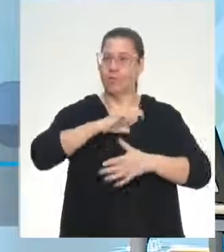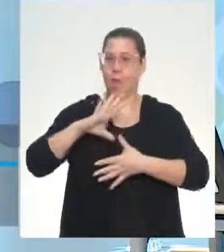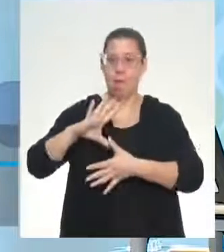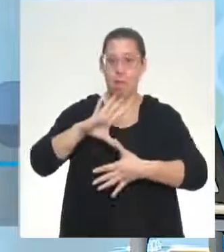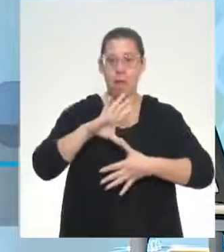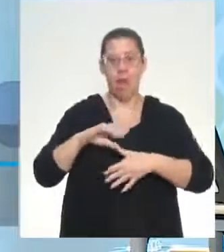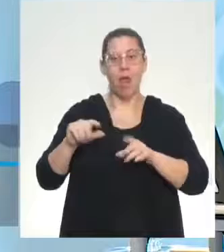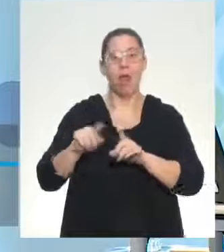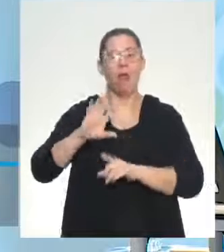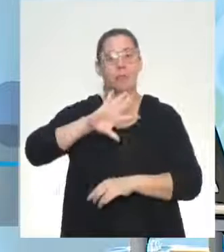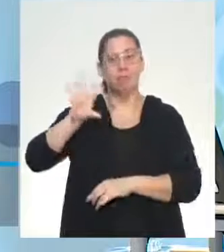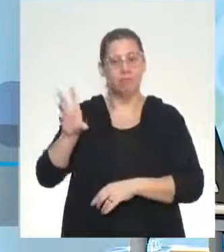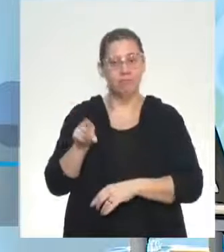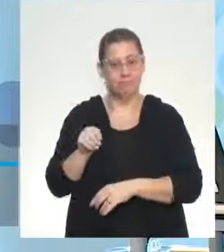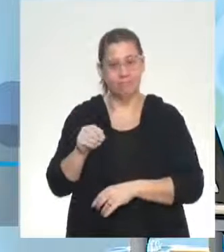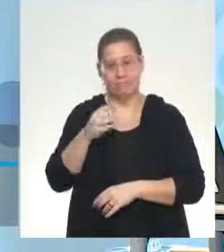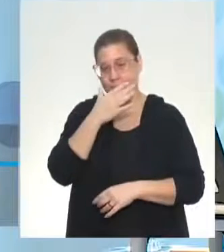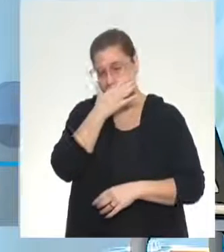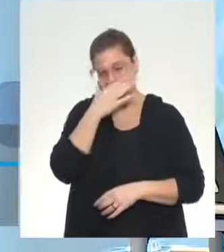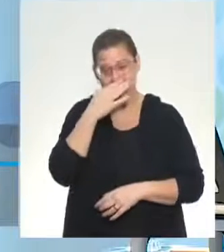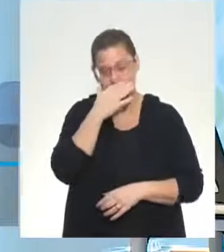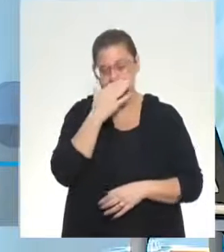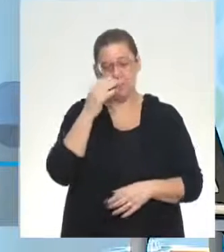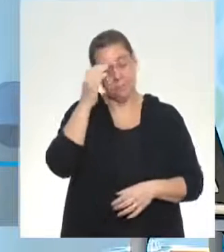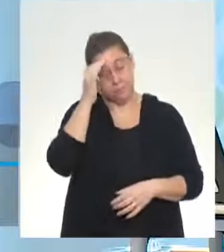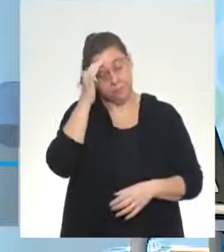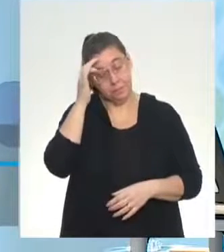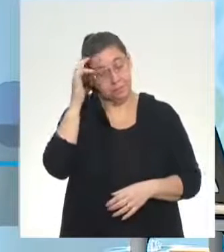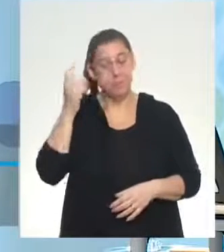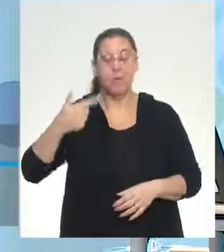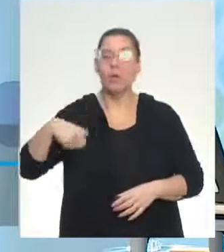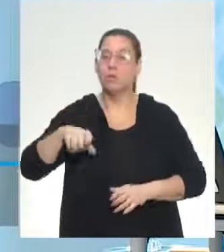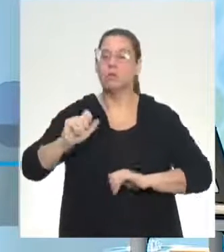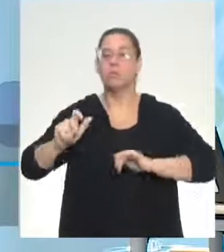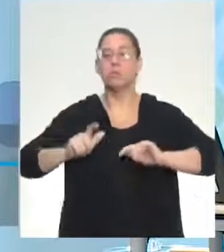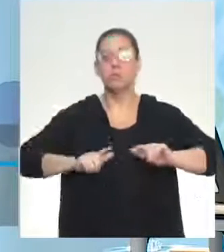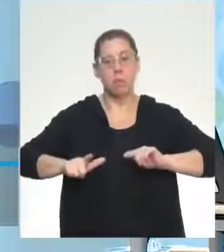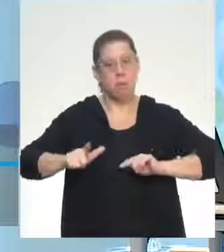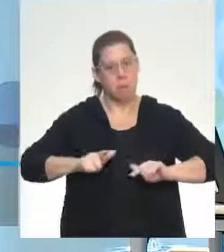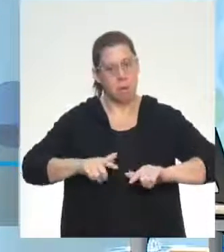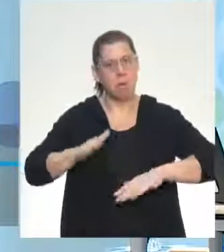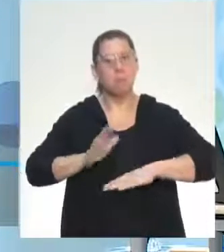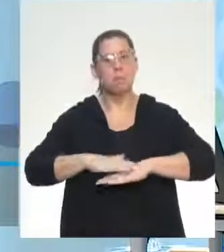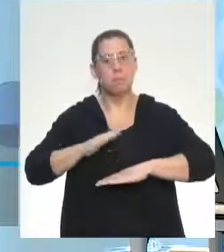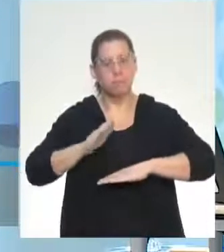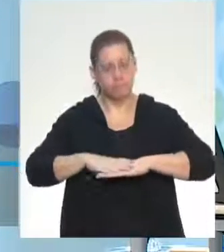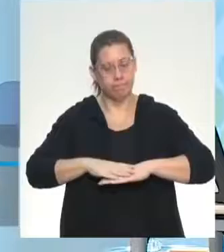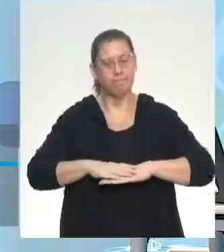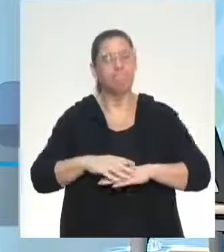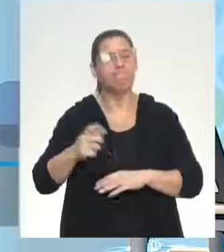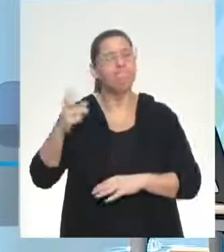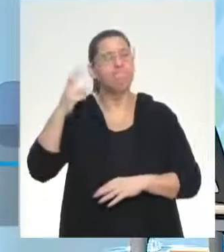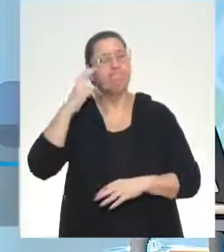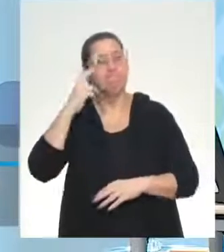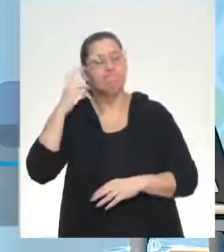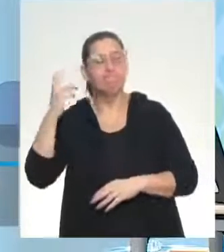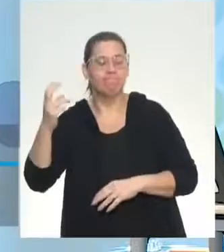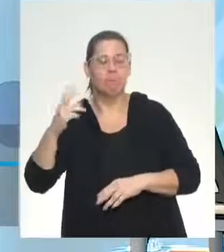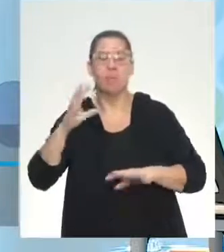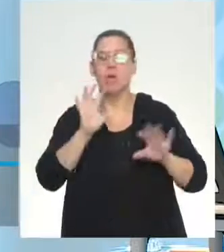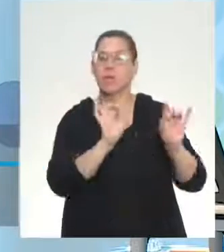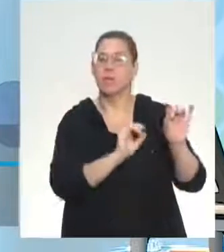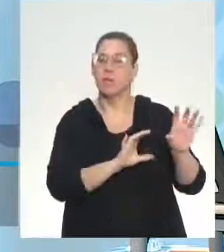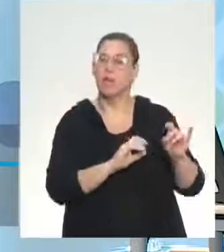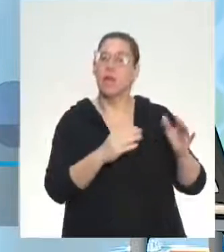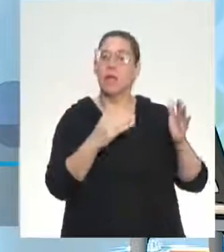americanas e africanas e nós trabalharemos essas sabedorias, essas técnicas